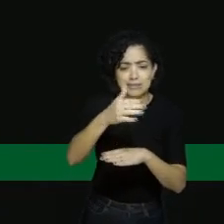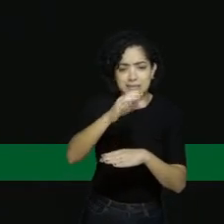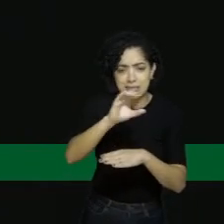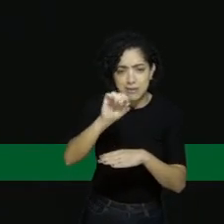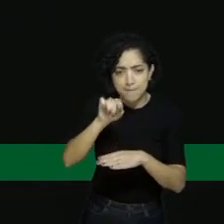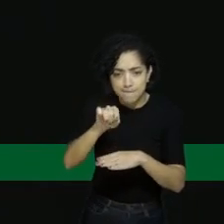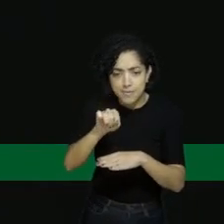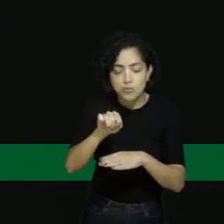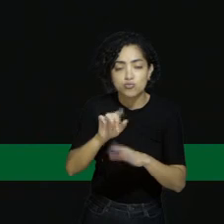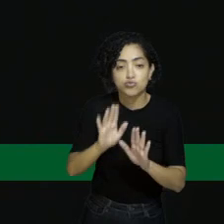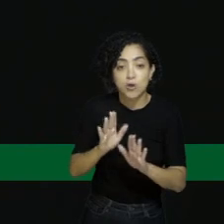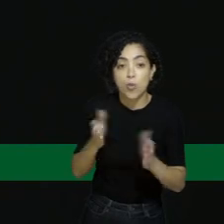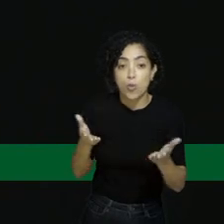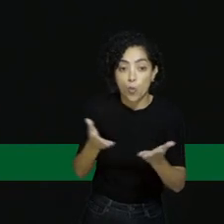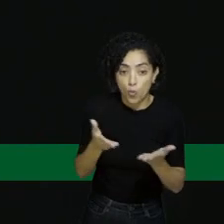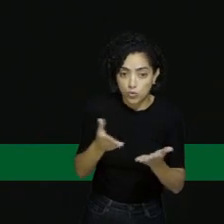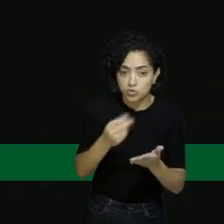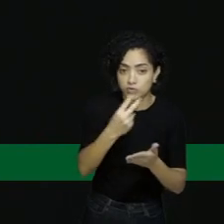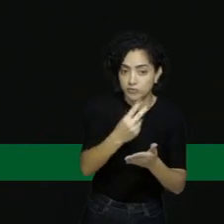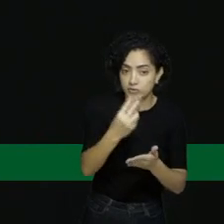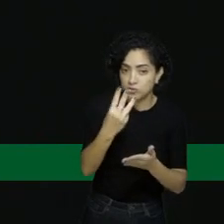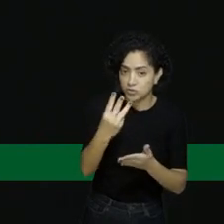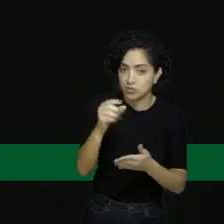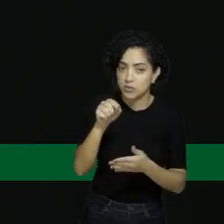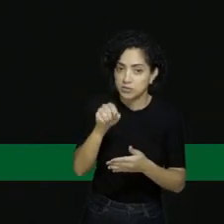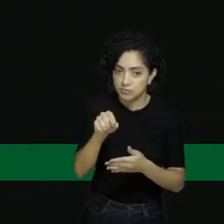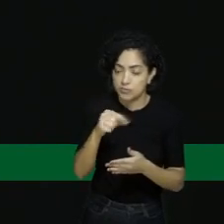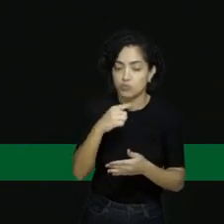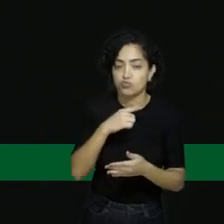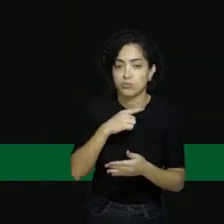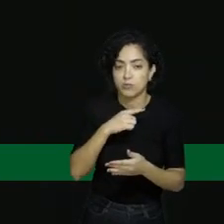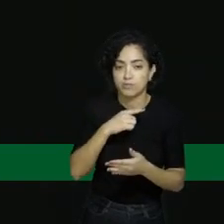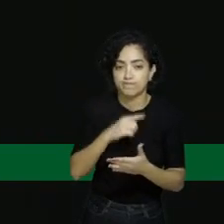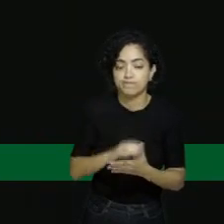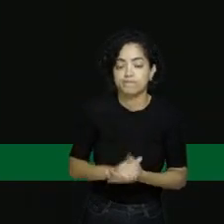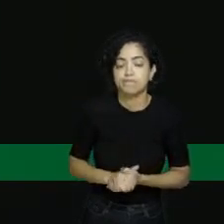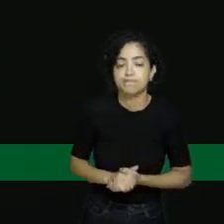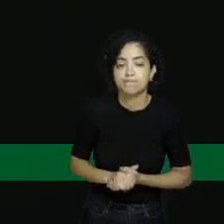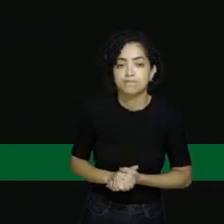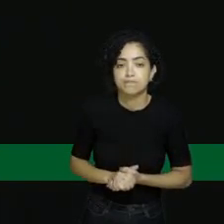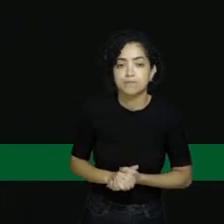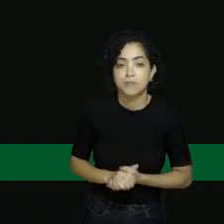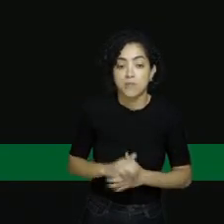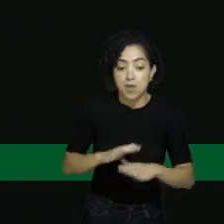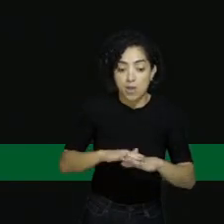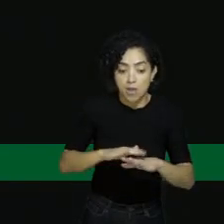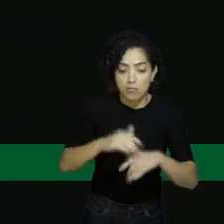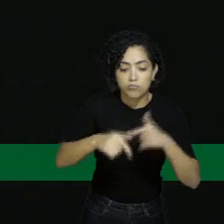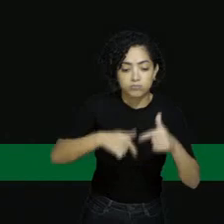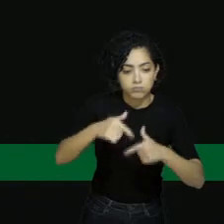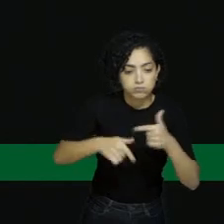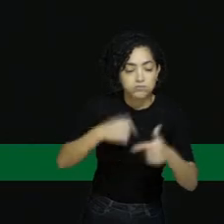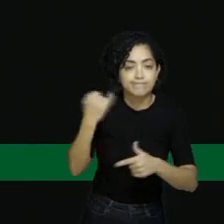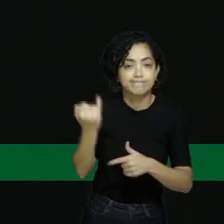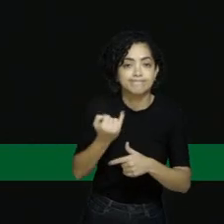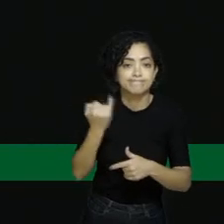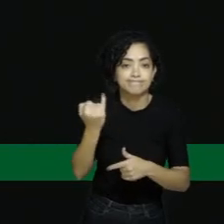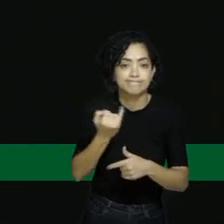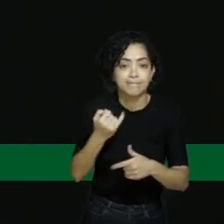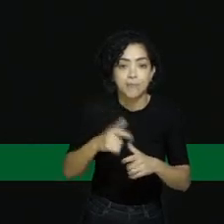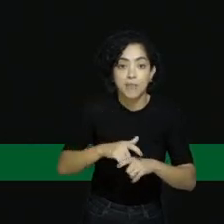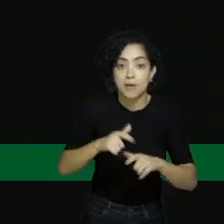produtores, e hoje nós temos 23 mil produtores de leite. É uma atividade importantíssima para a maioria